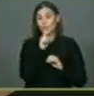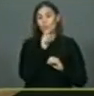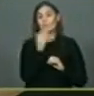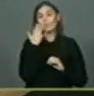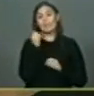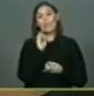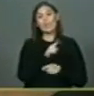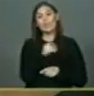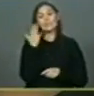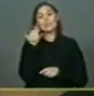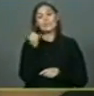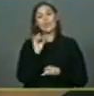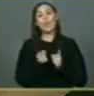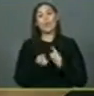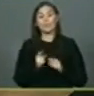que pronto, estão a tentar fazer,